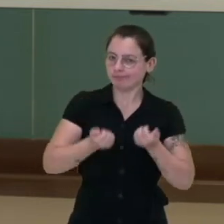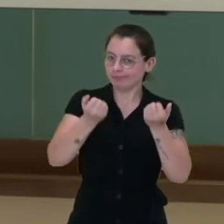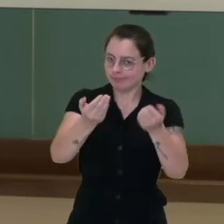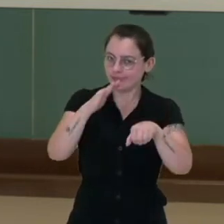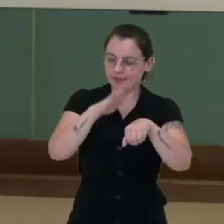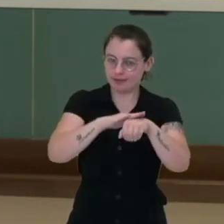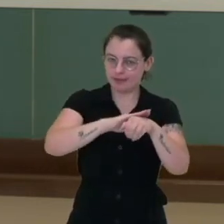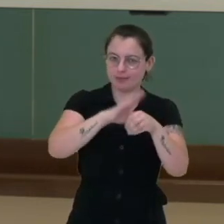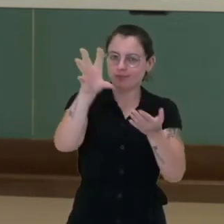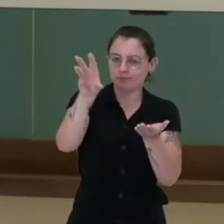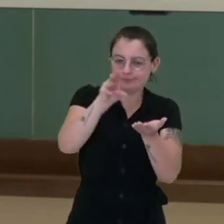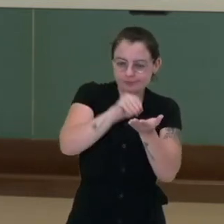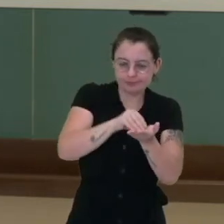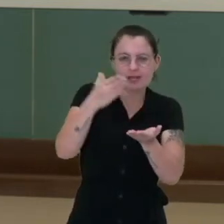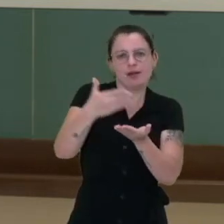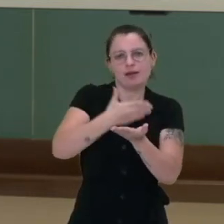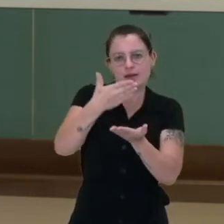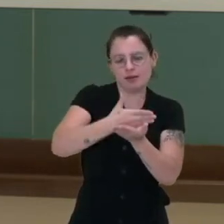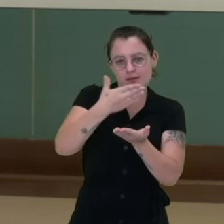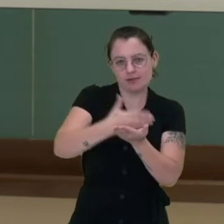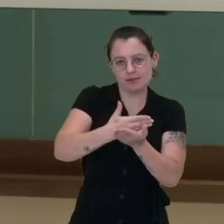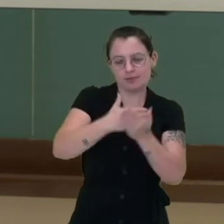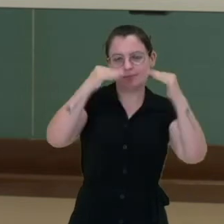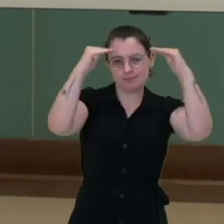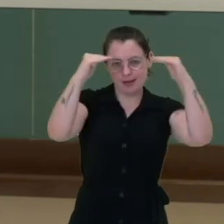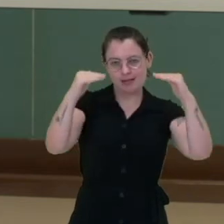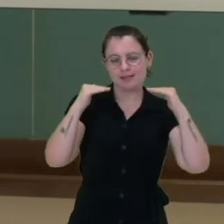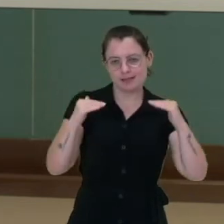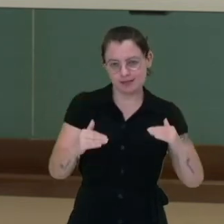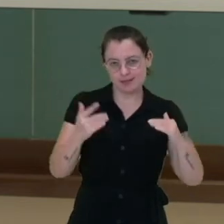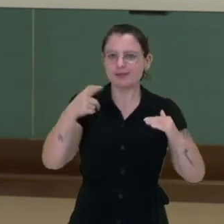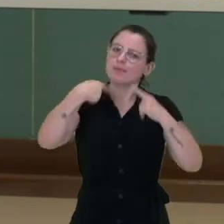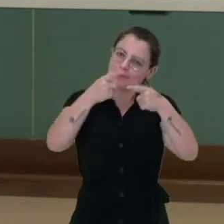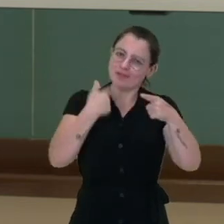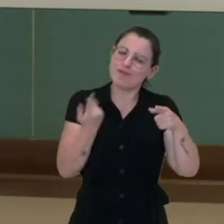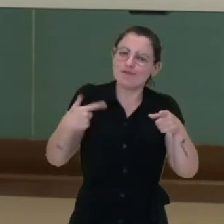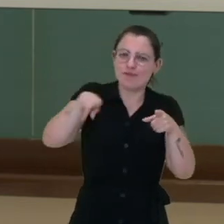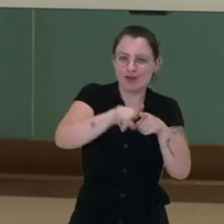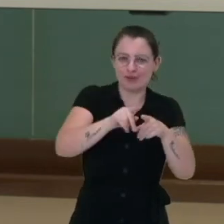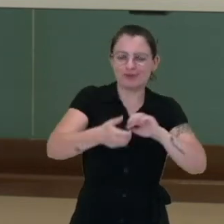registrar, anotar no seu caderno esse passo a passo e eu já retorno.